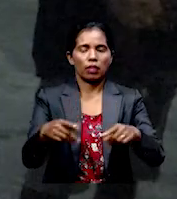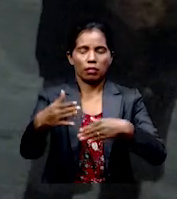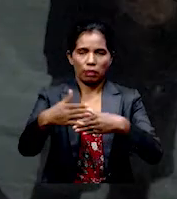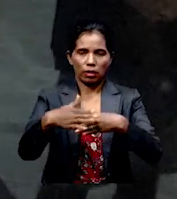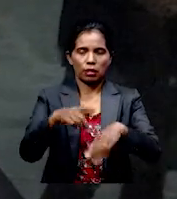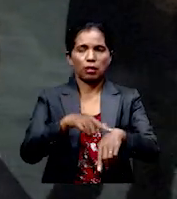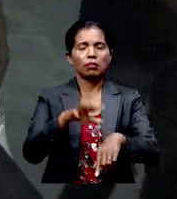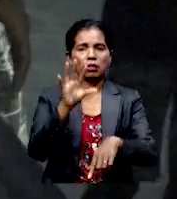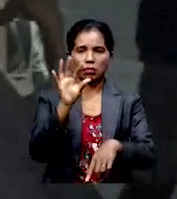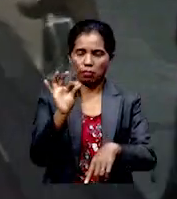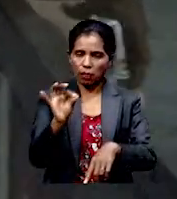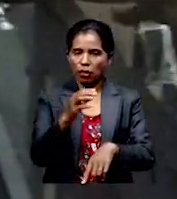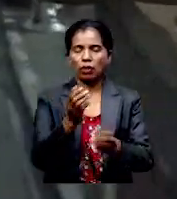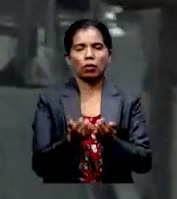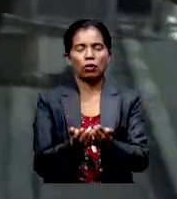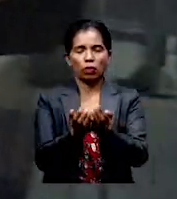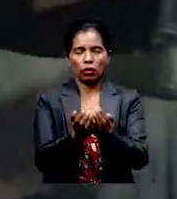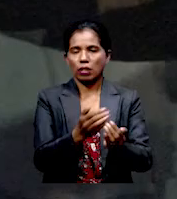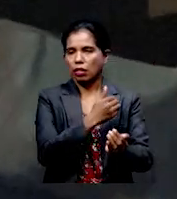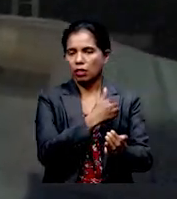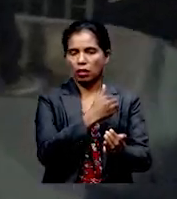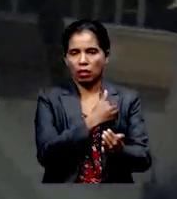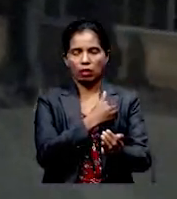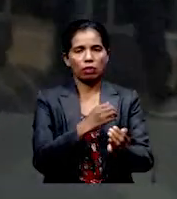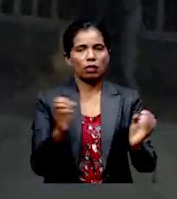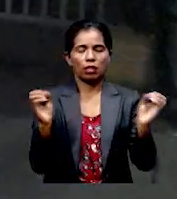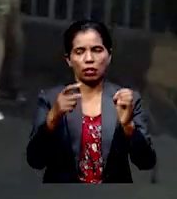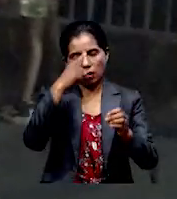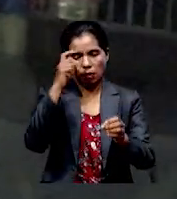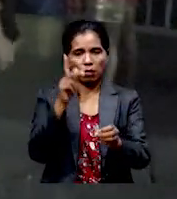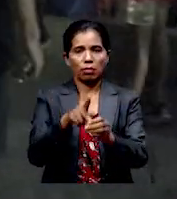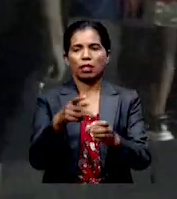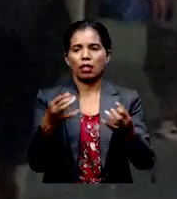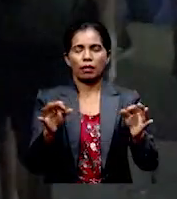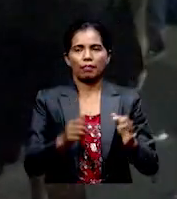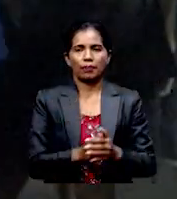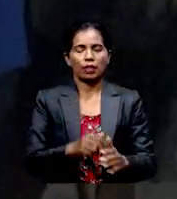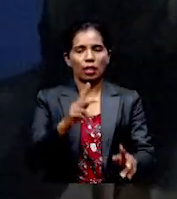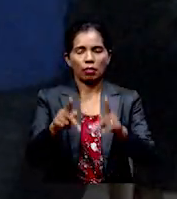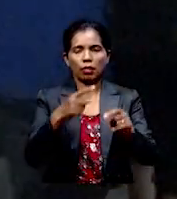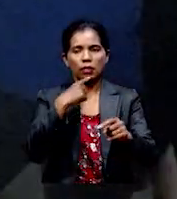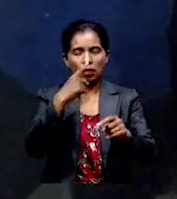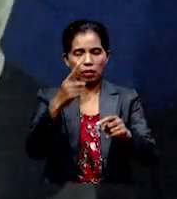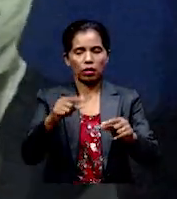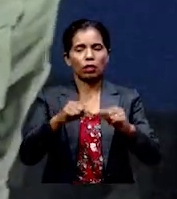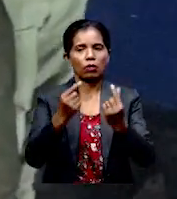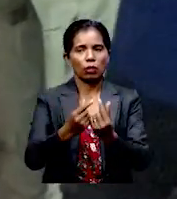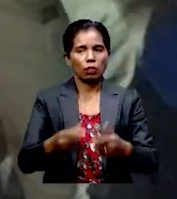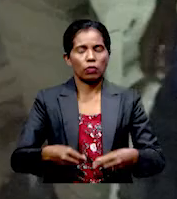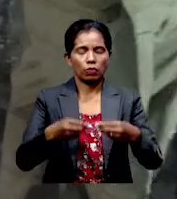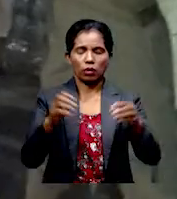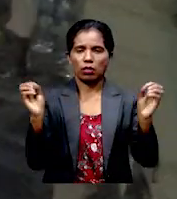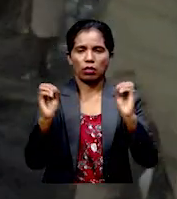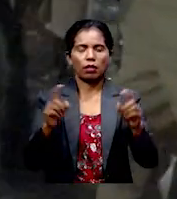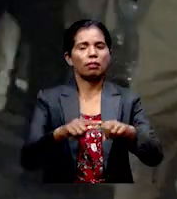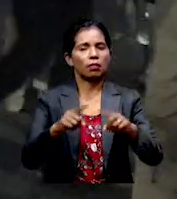kalan, Rone sedauk arranca horazan la iha combustível. Passageiro Sira considera razão nebe equipa fo la forte, mai